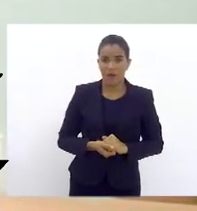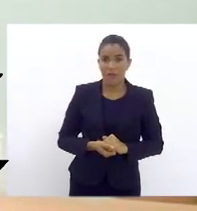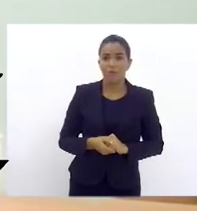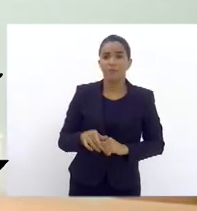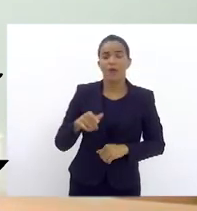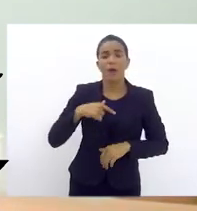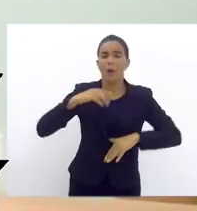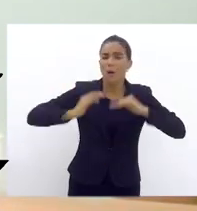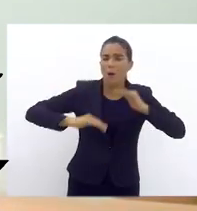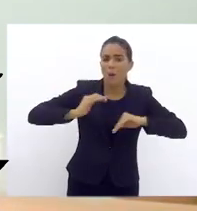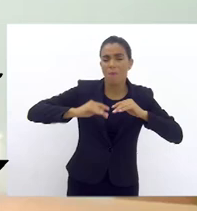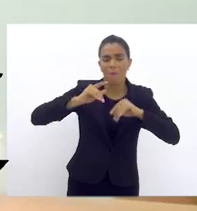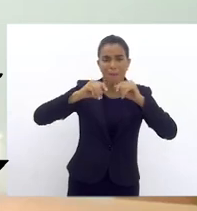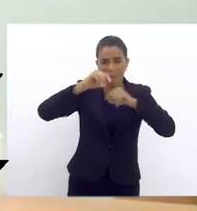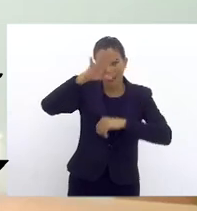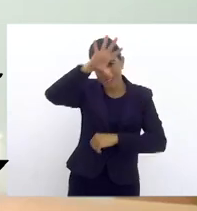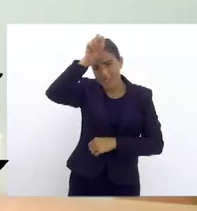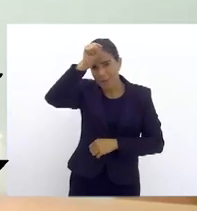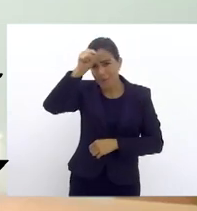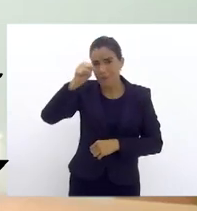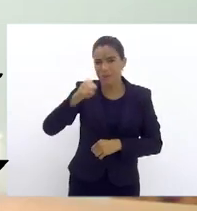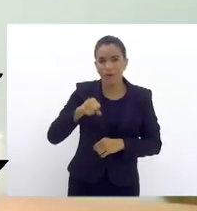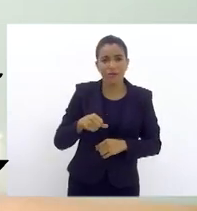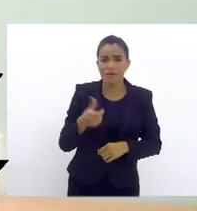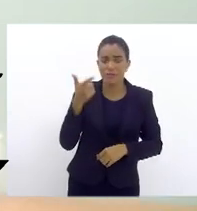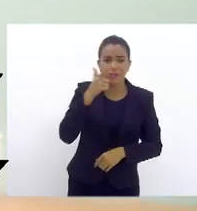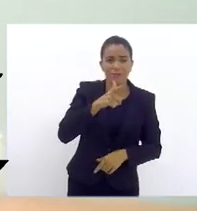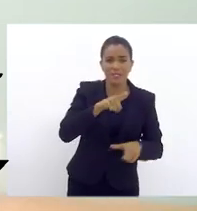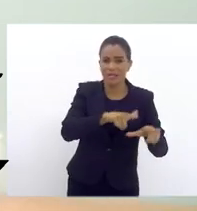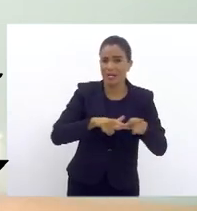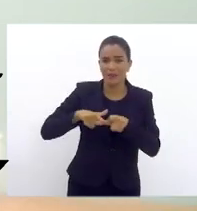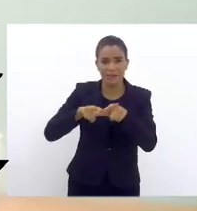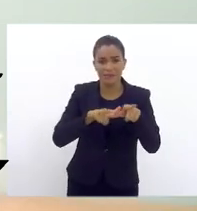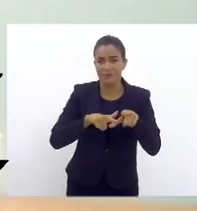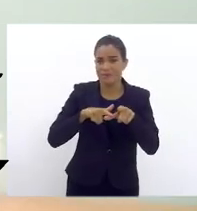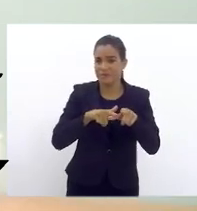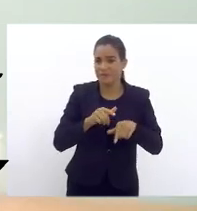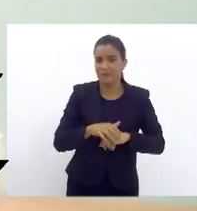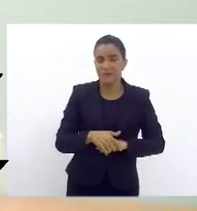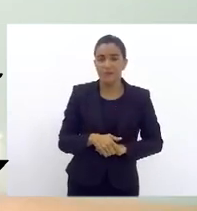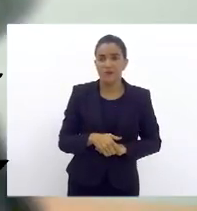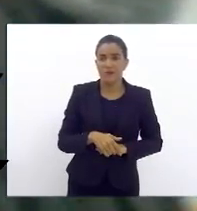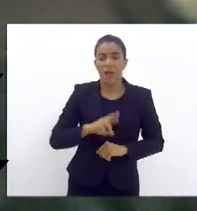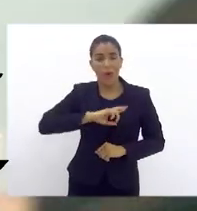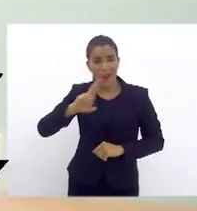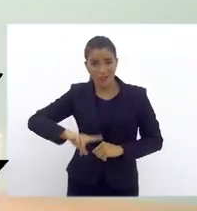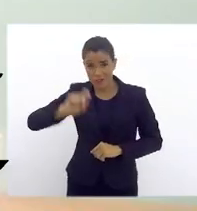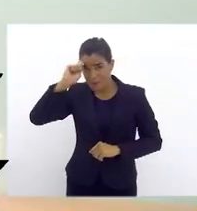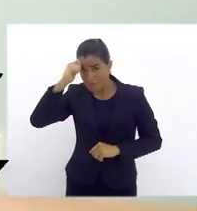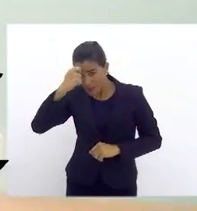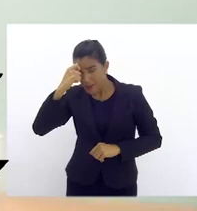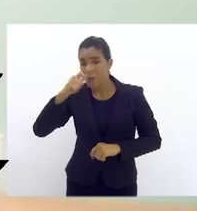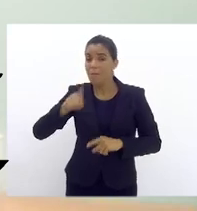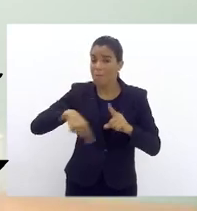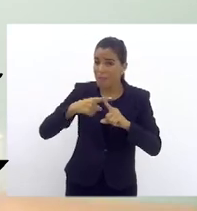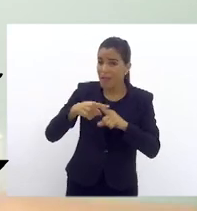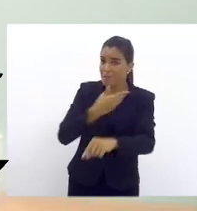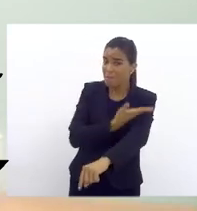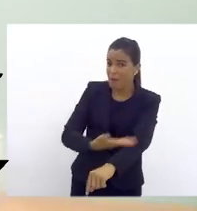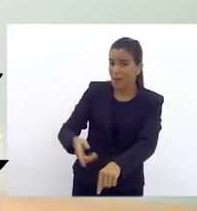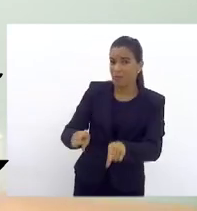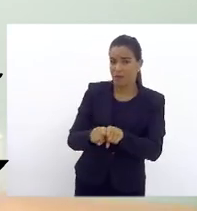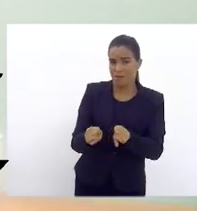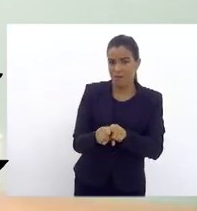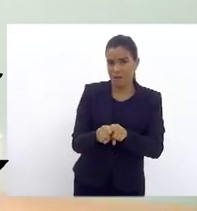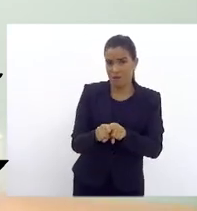umbanda o Candomblé ou qualquer linha de matriz africana ela é religião de preto e de branco basta a